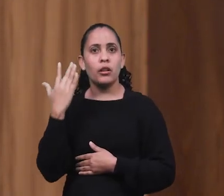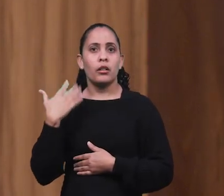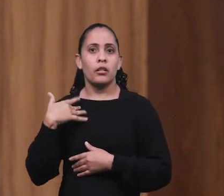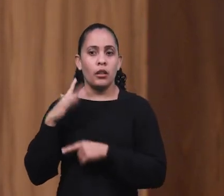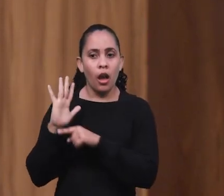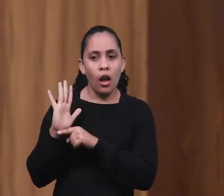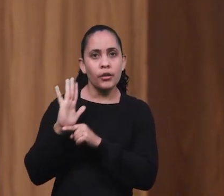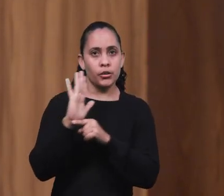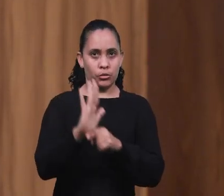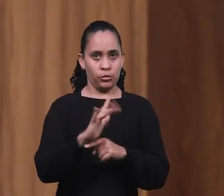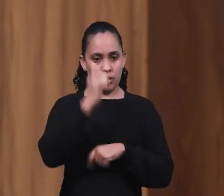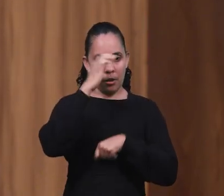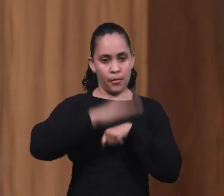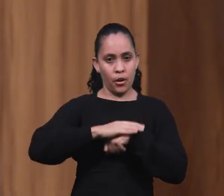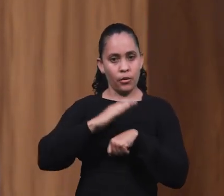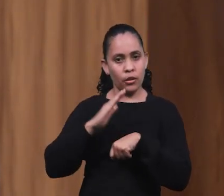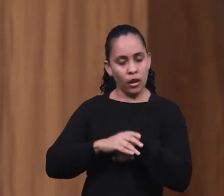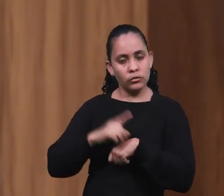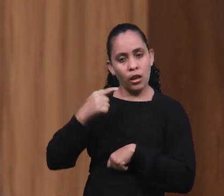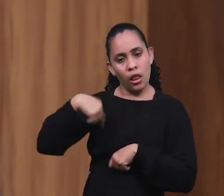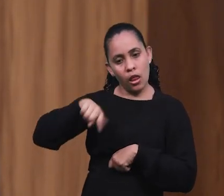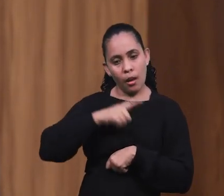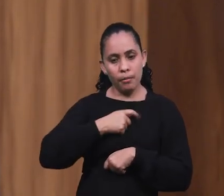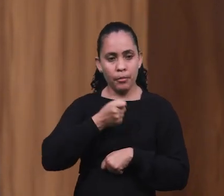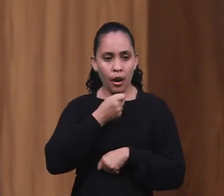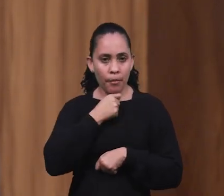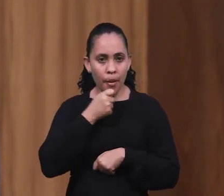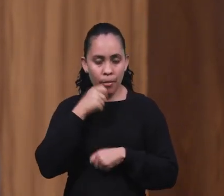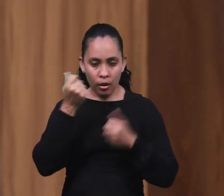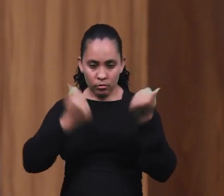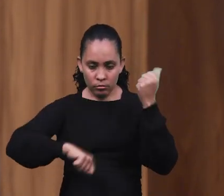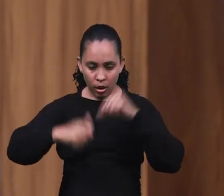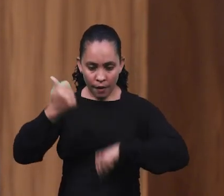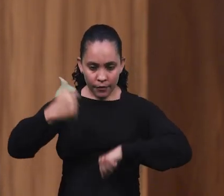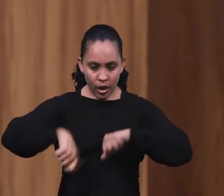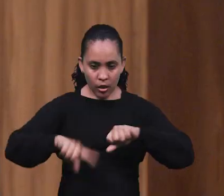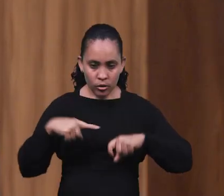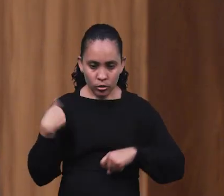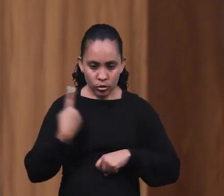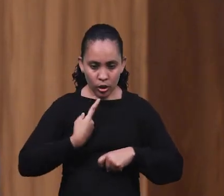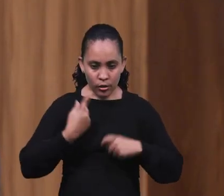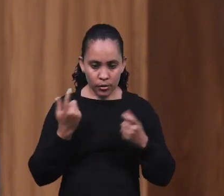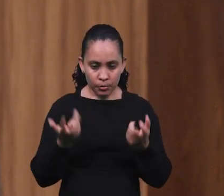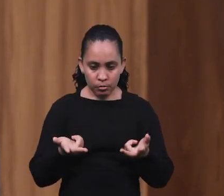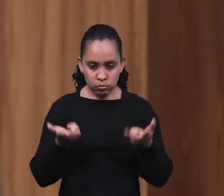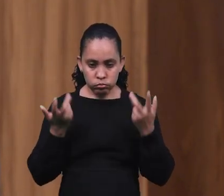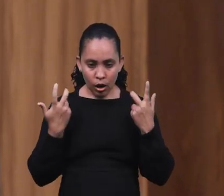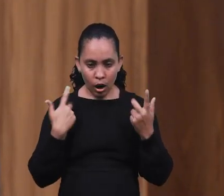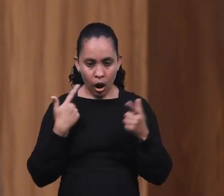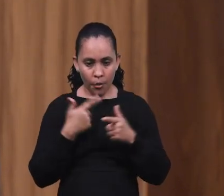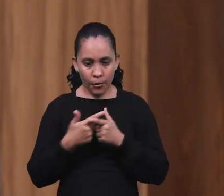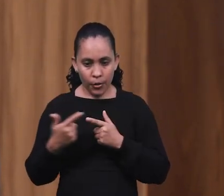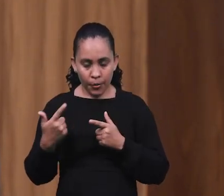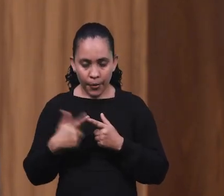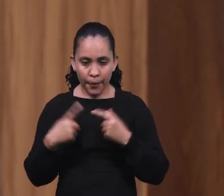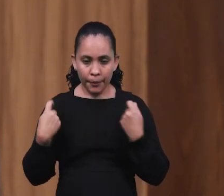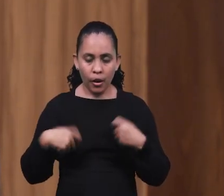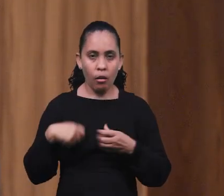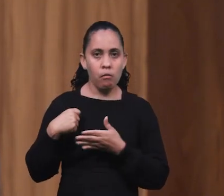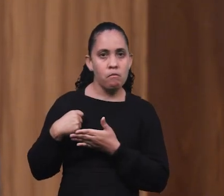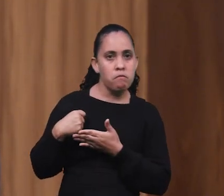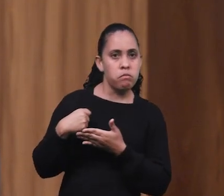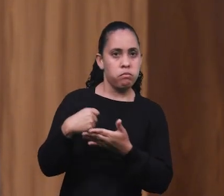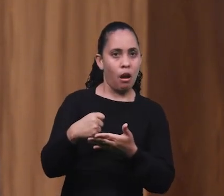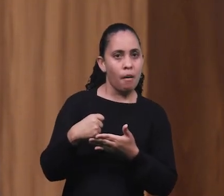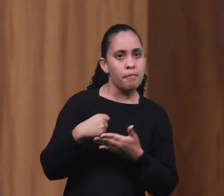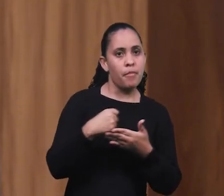caso, que numa consulta ou num diagnóstico, nós podemos identificar alguns problemas, algumas